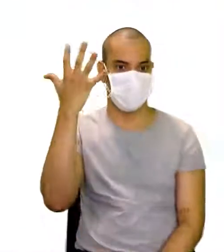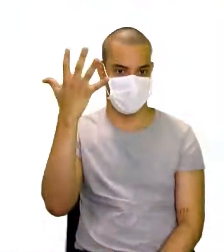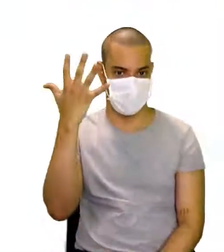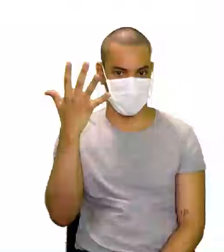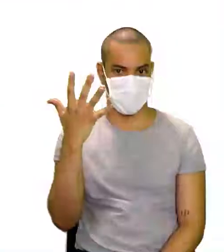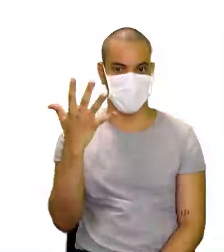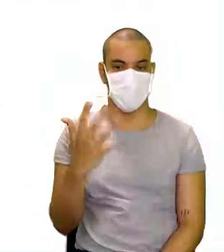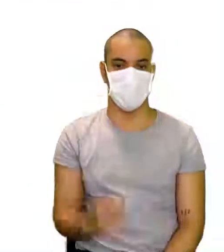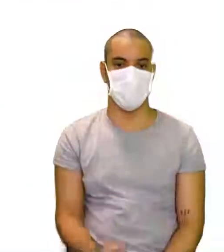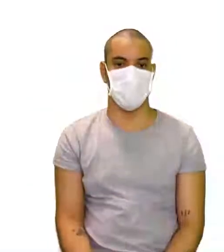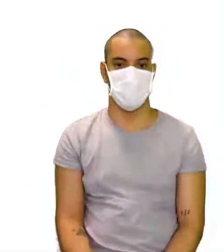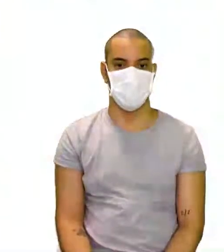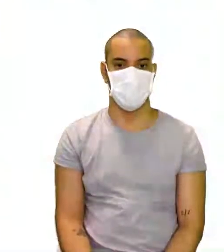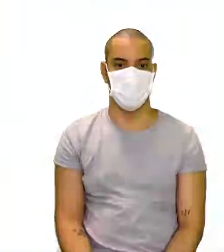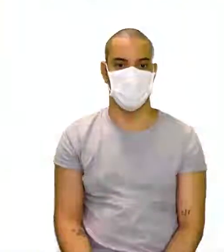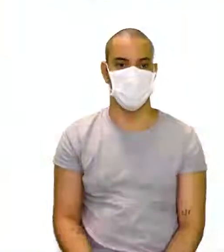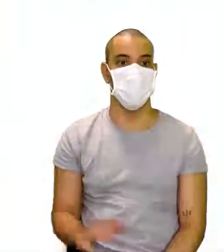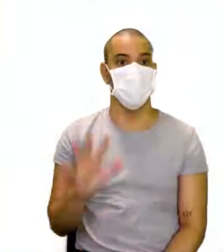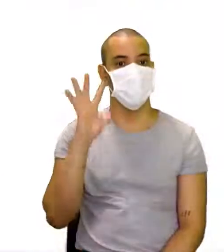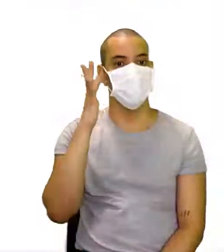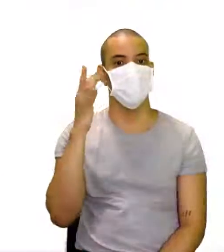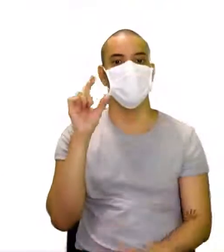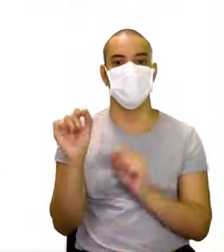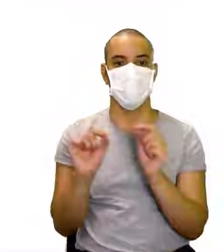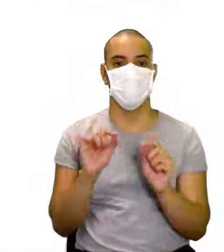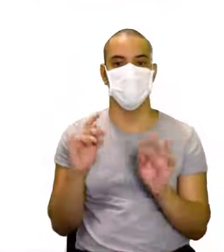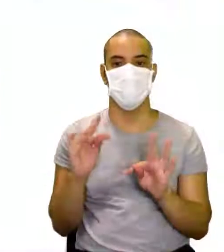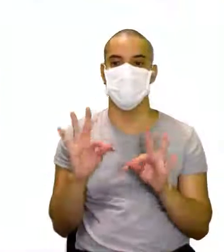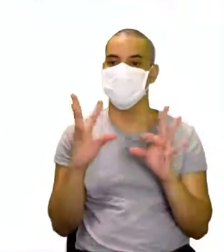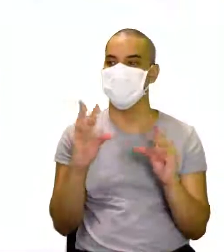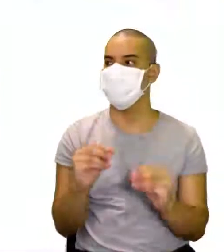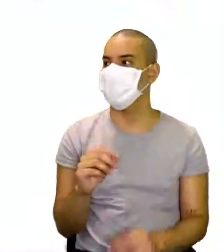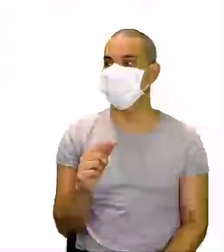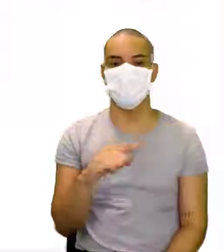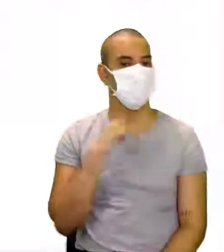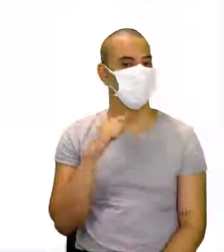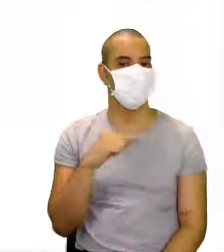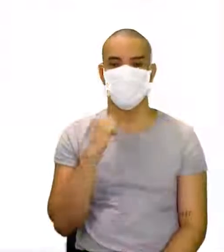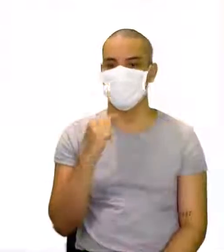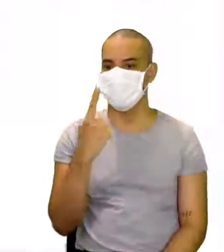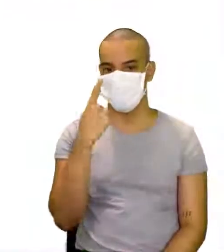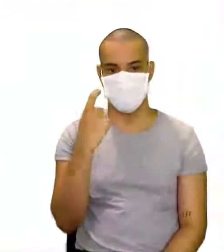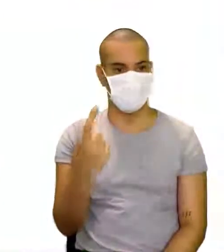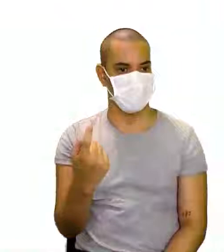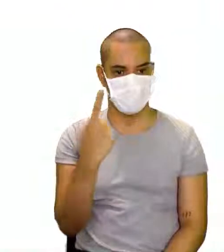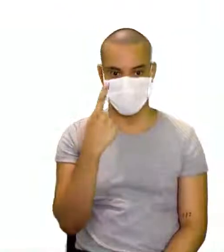o magnetismo, esses fenômenos, contudo, não despertaram